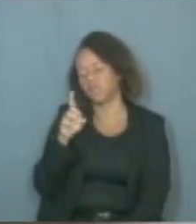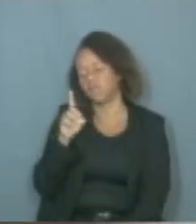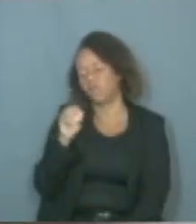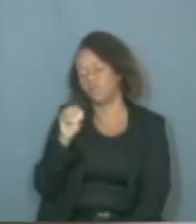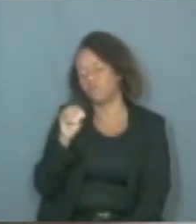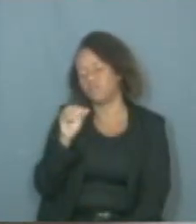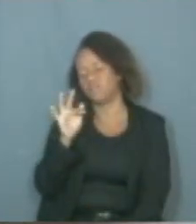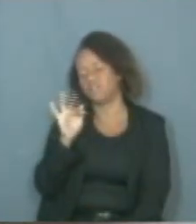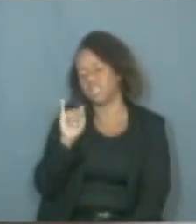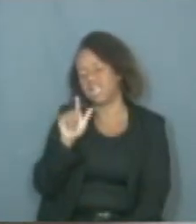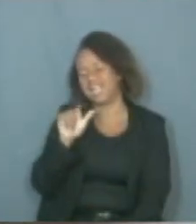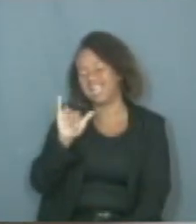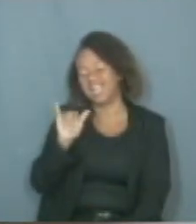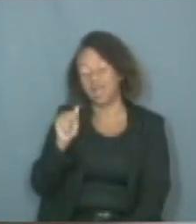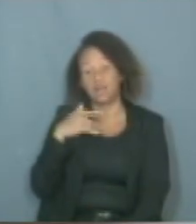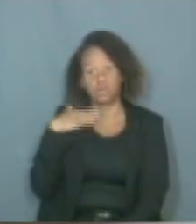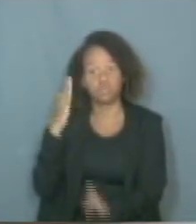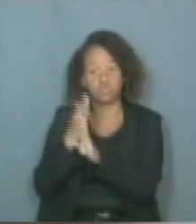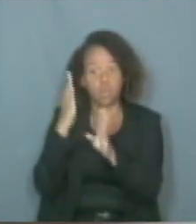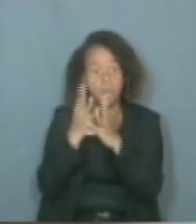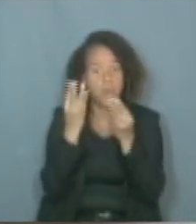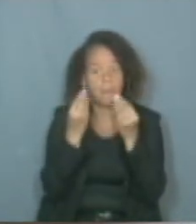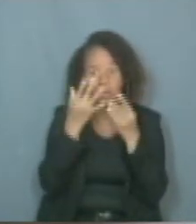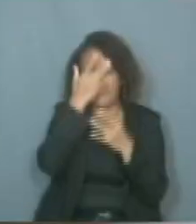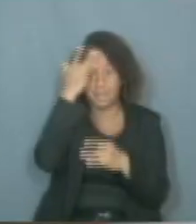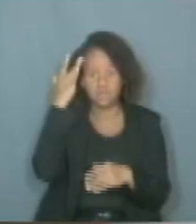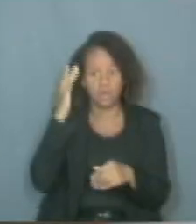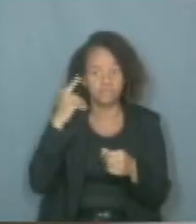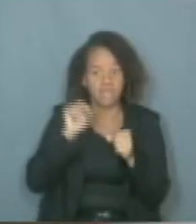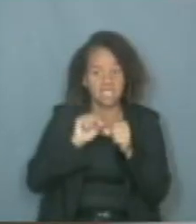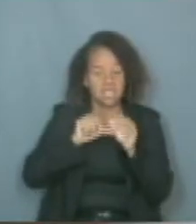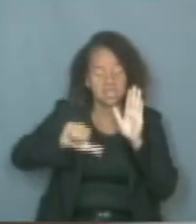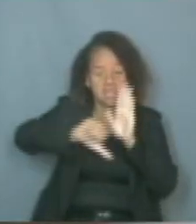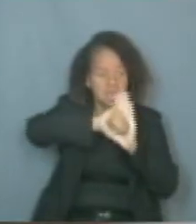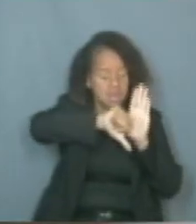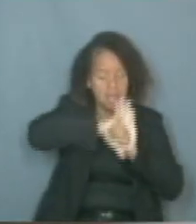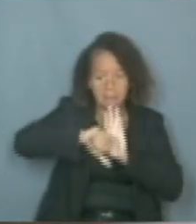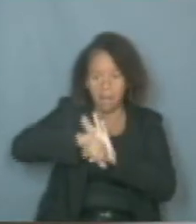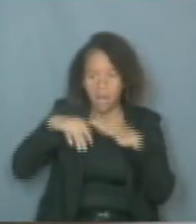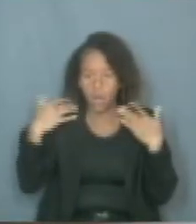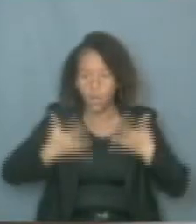desvendou uma rede de pedófilos. E isso está fazendo